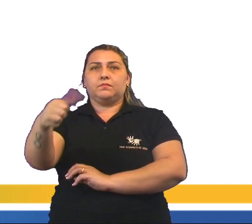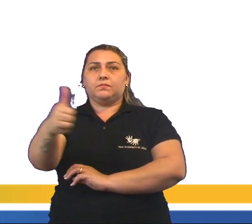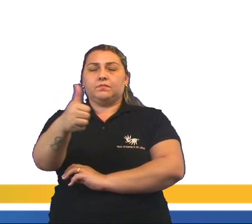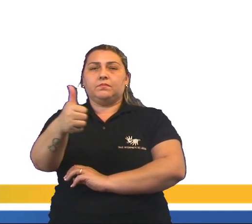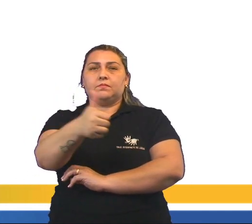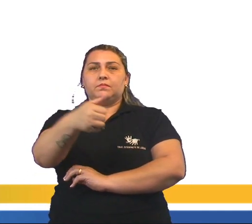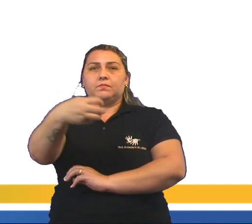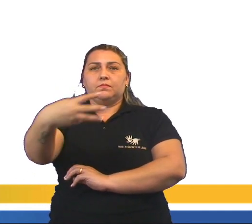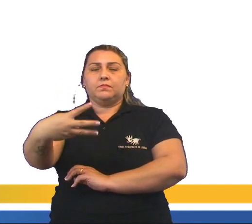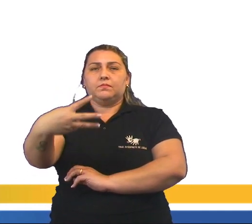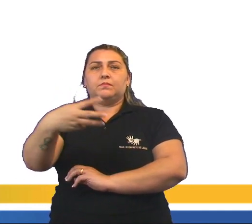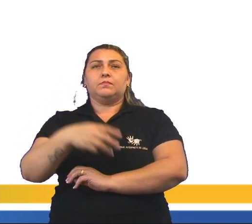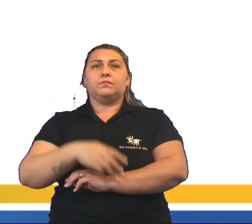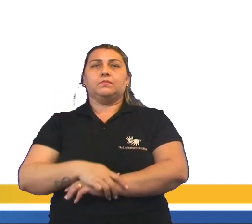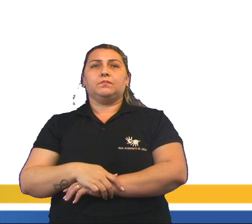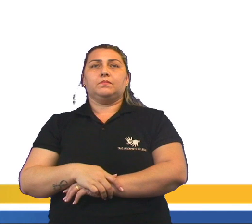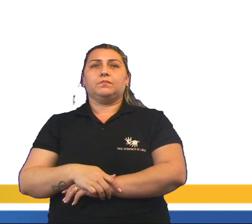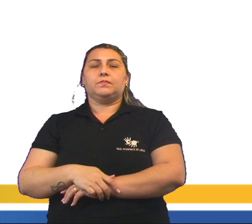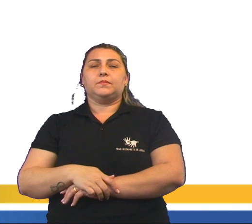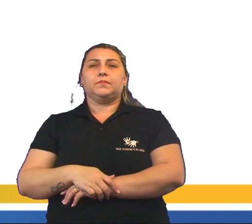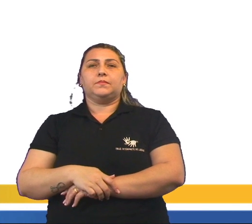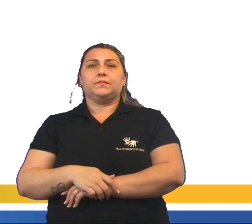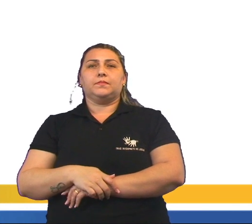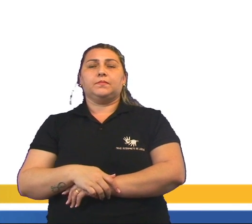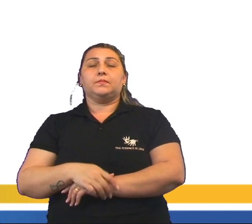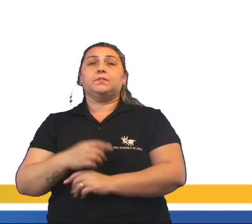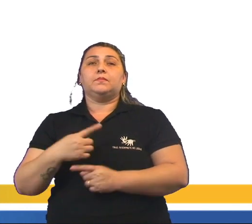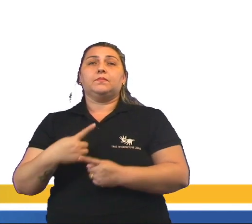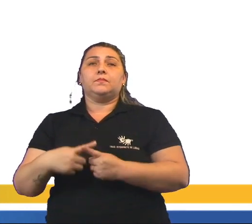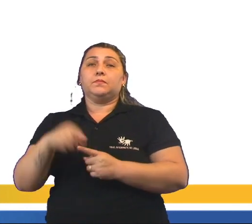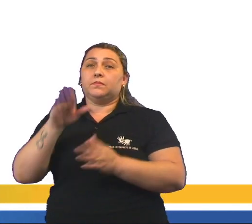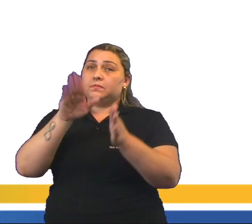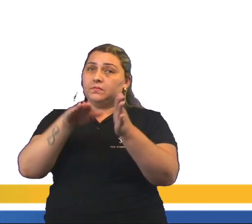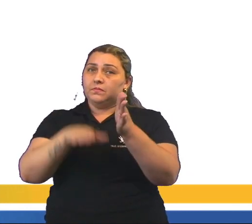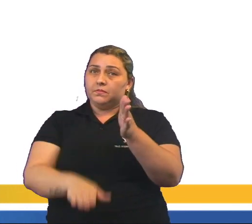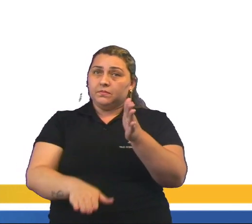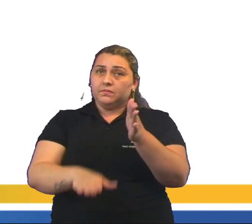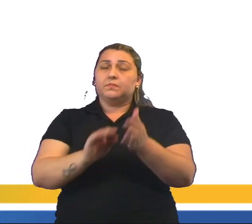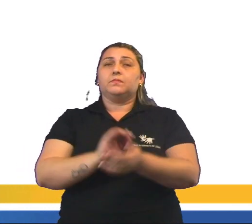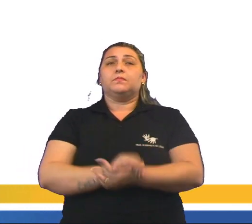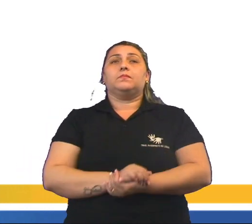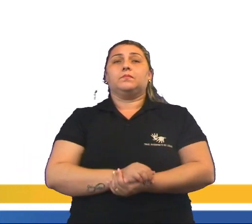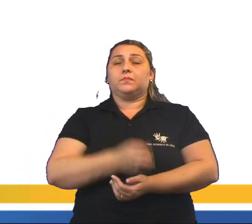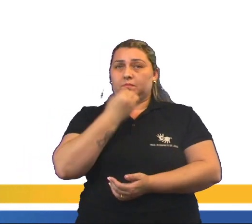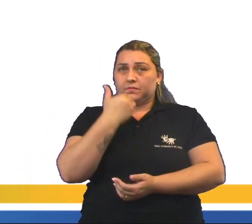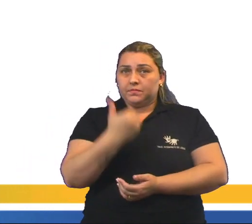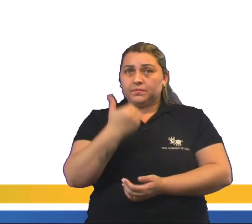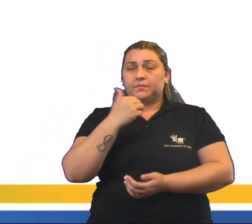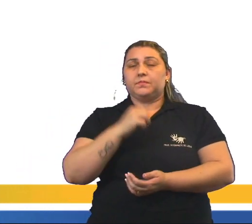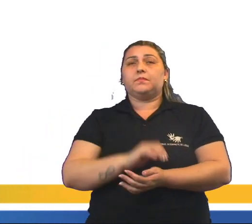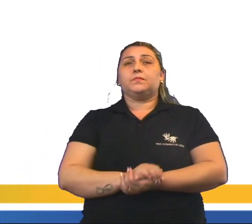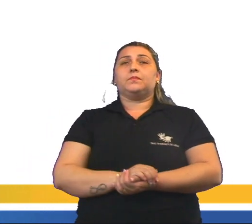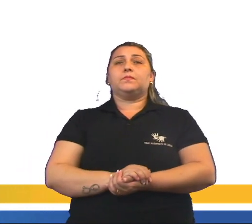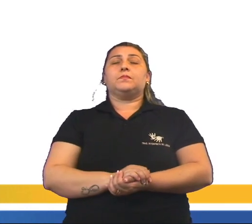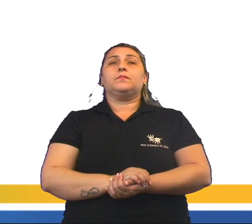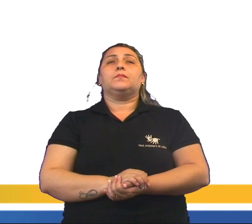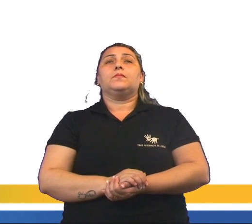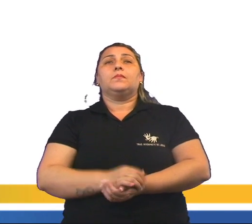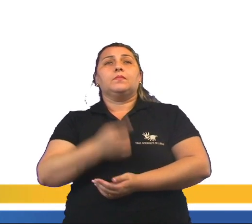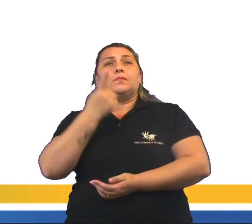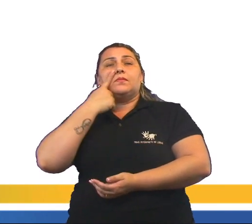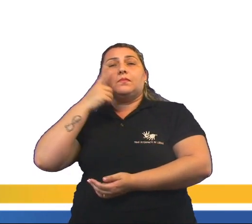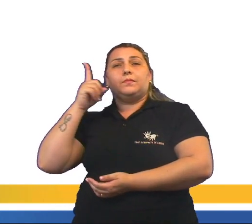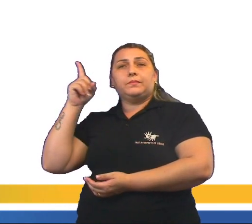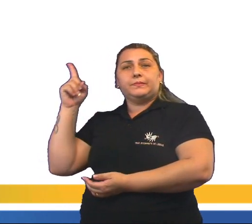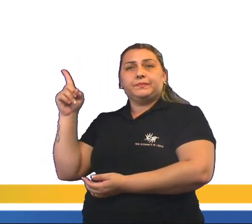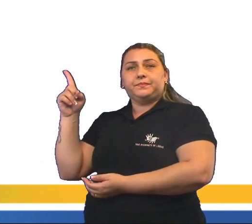7 9 11 e 13 porque são os menores Olá tudo bem então vamos